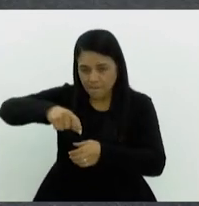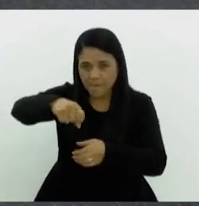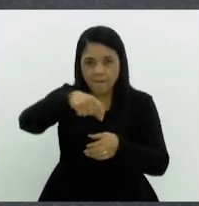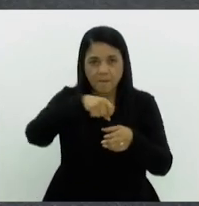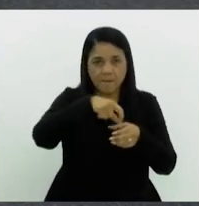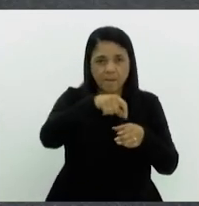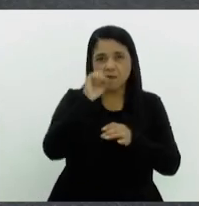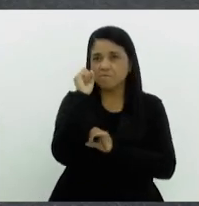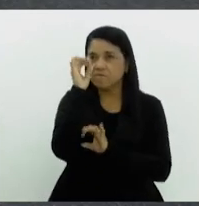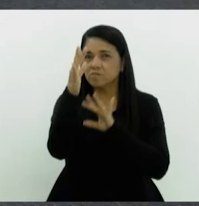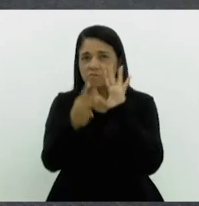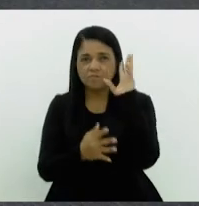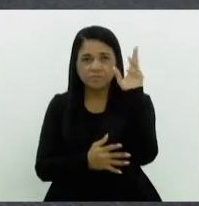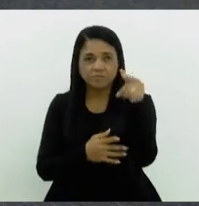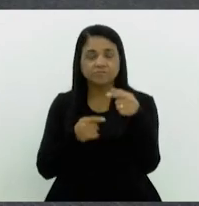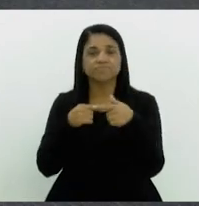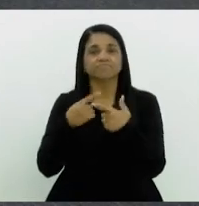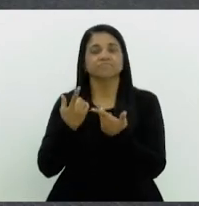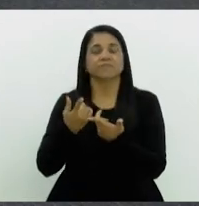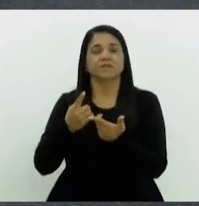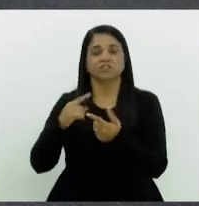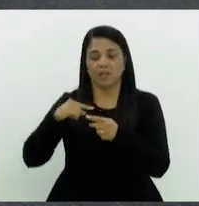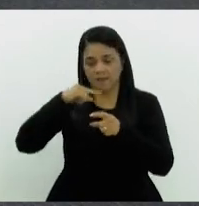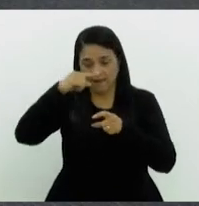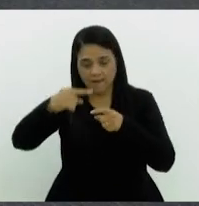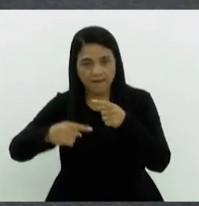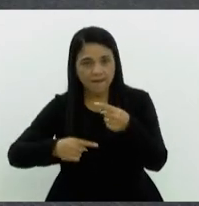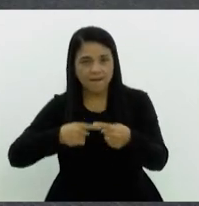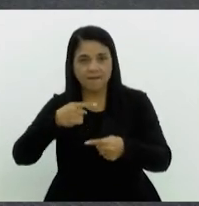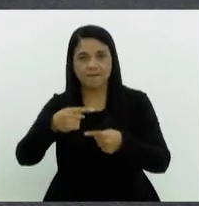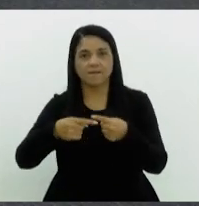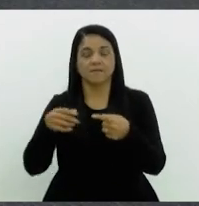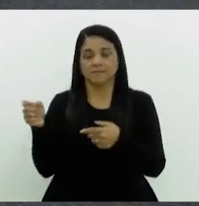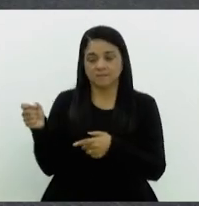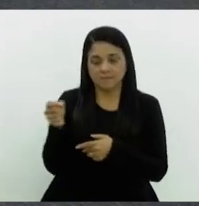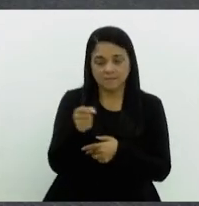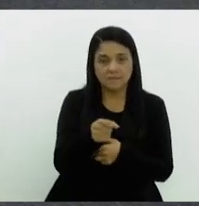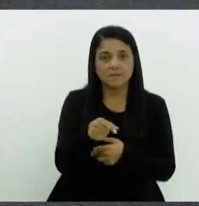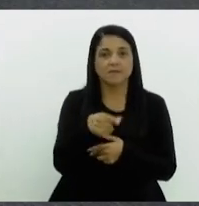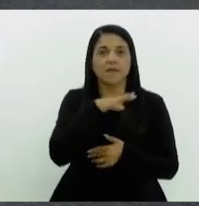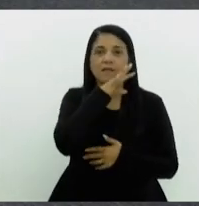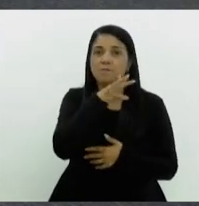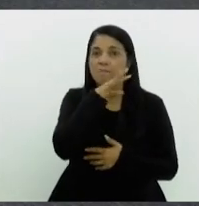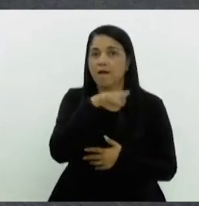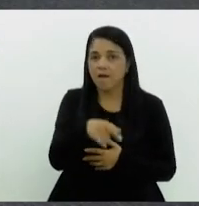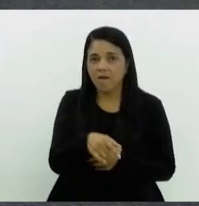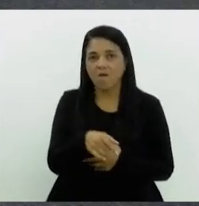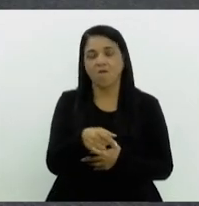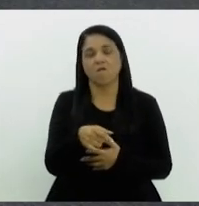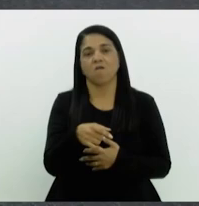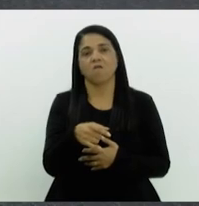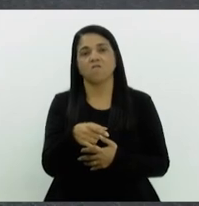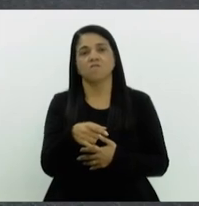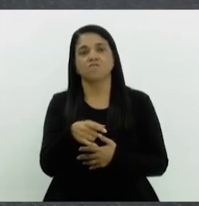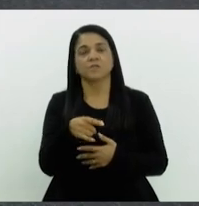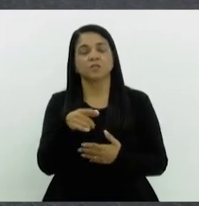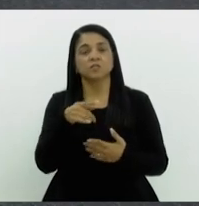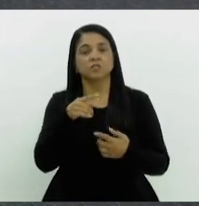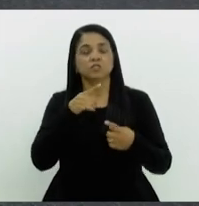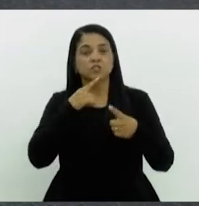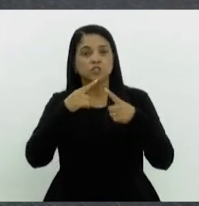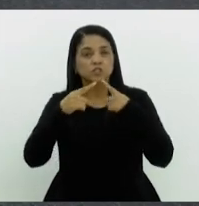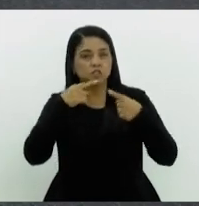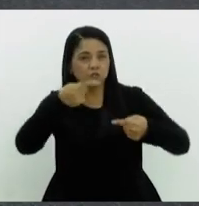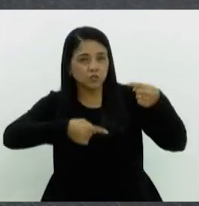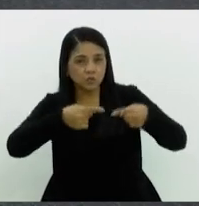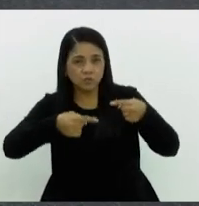A reconstituição de cadeias alimentares com reintrodução de animais. Ele trata a discussão climática